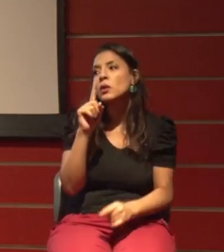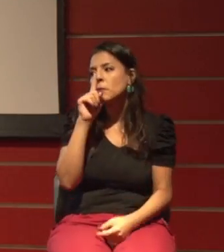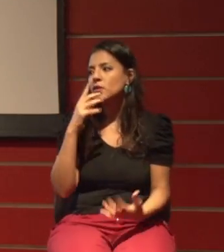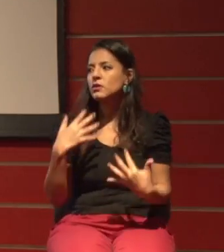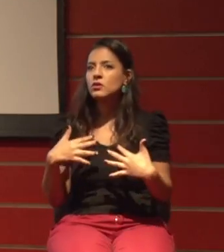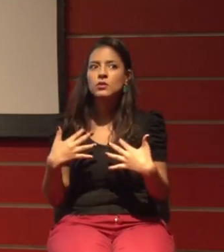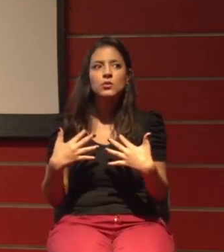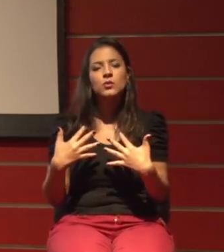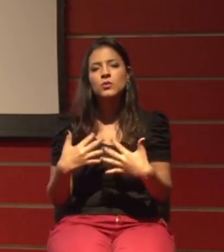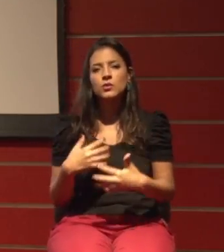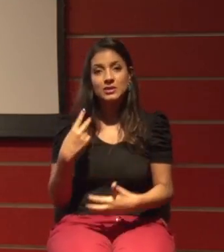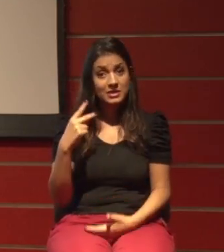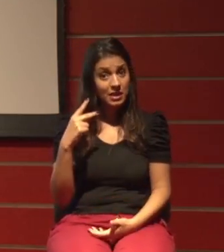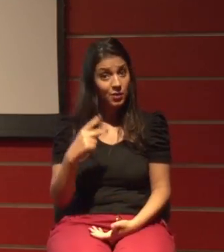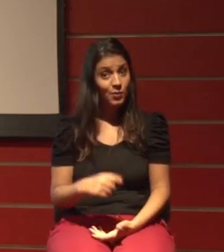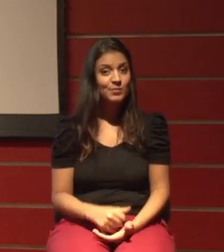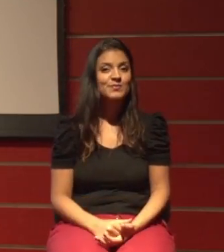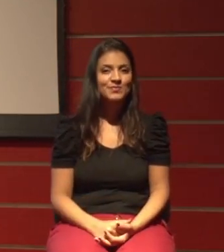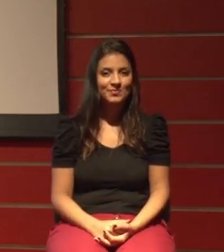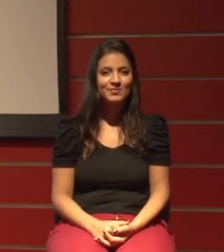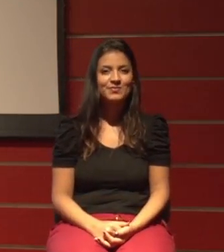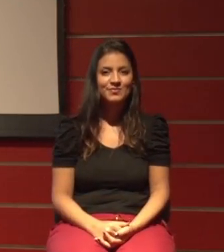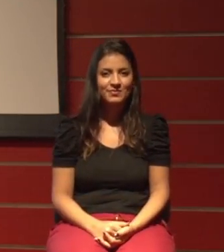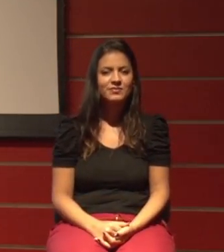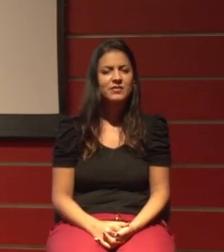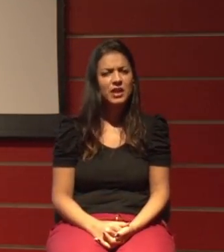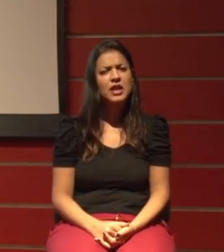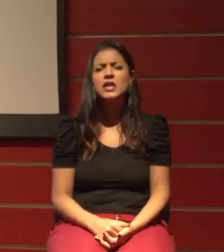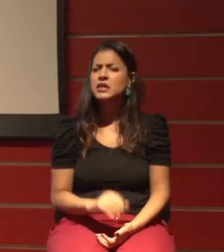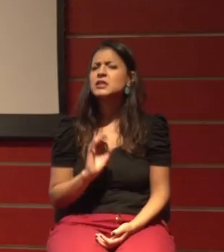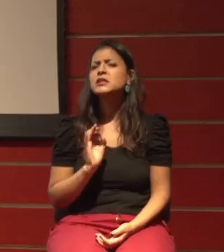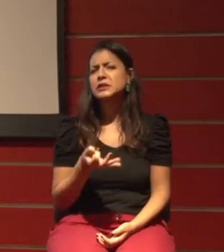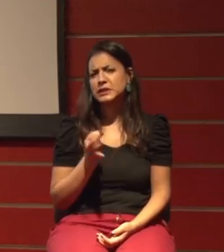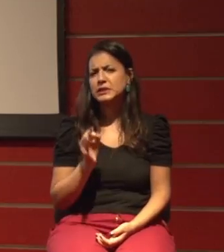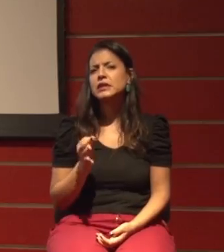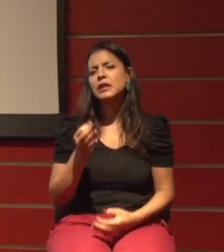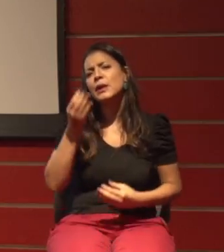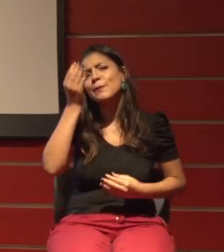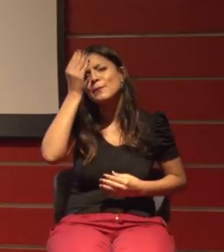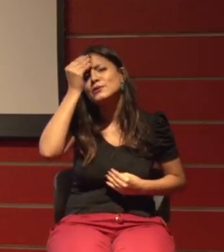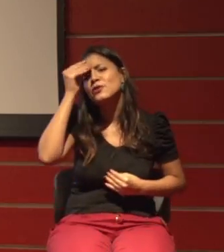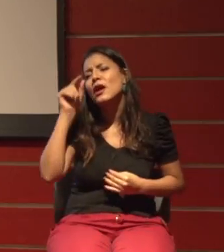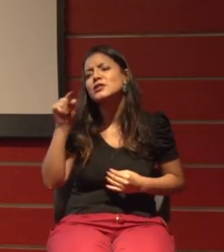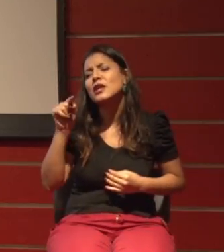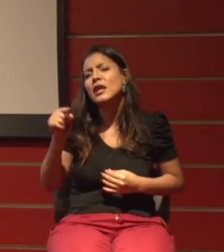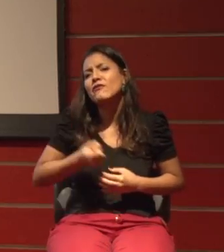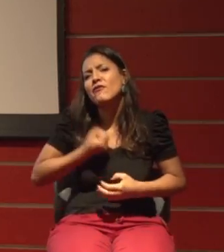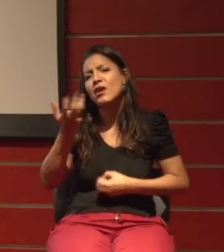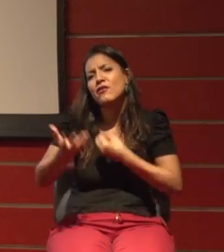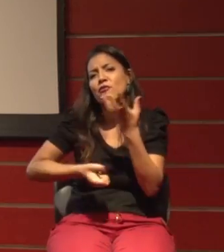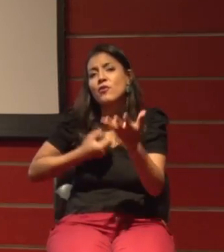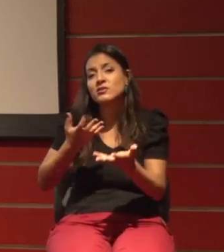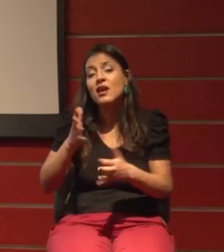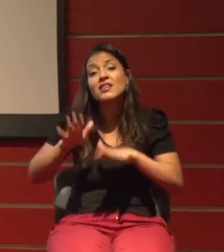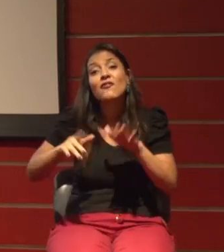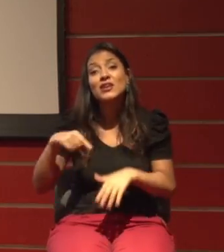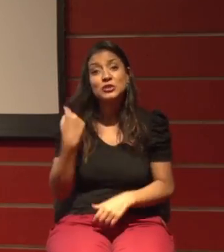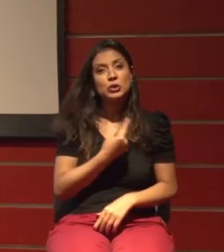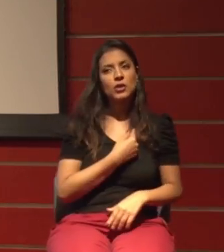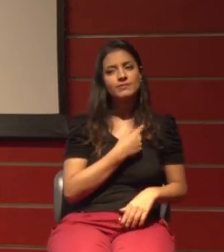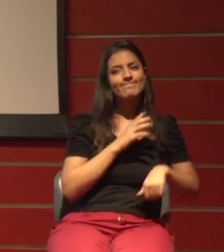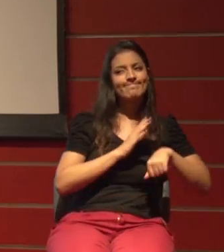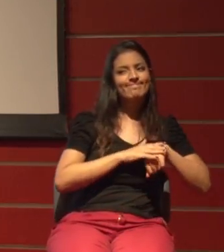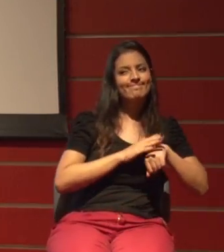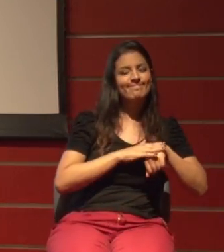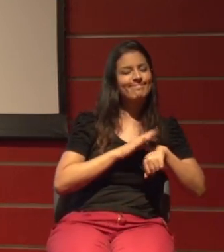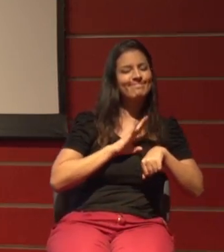acho que a gente de uma certa maneira Tá sim criando personagens que vão falar coisas que às vezes a gente não tem coragem de fazer que vão viver